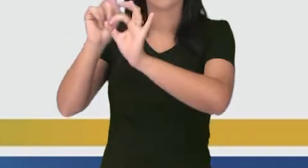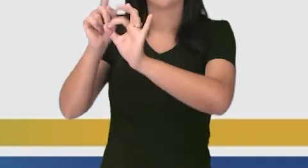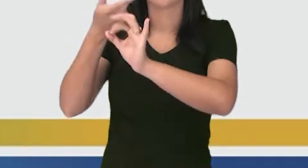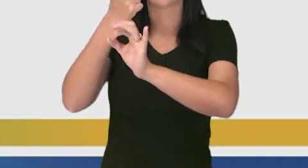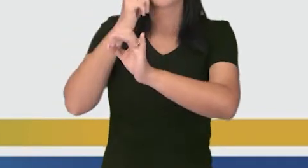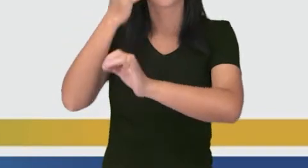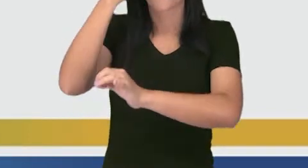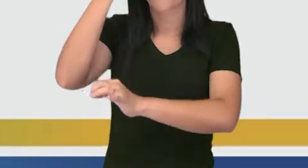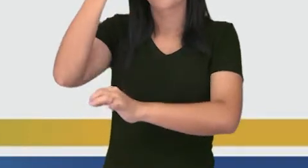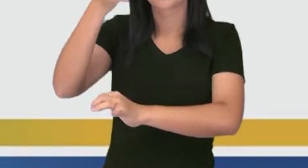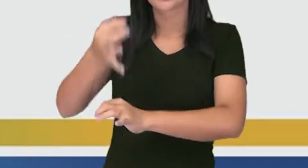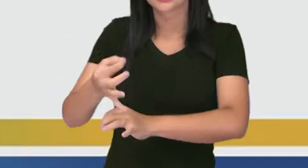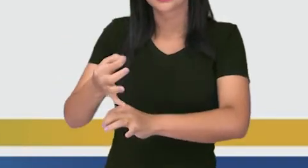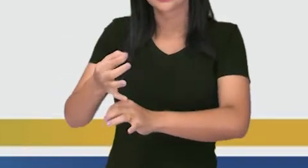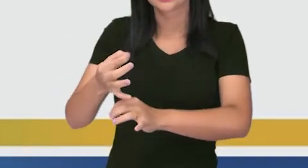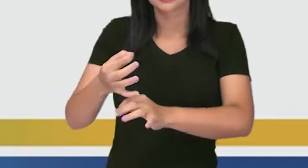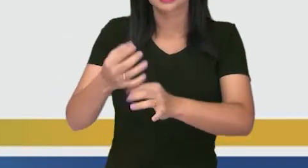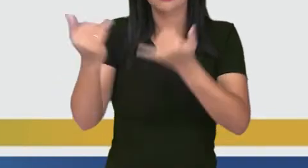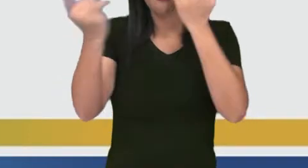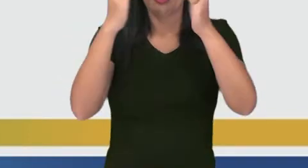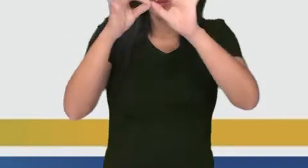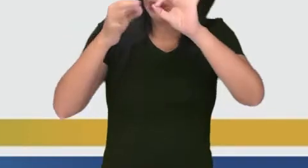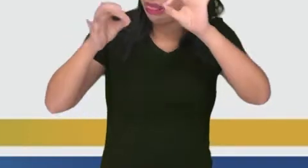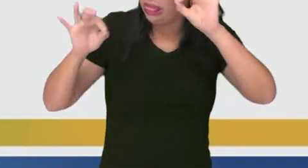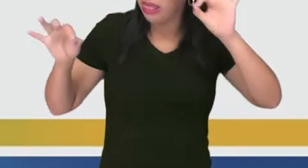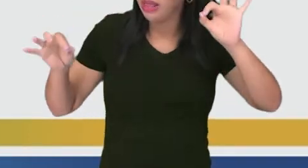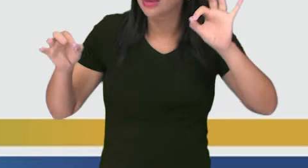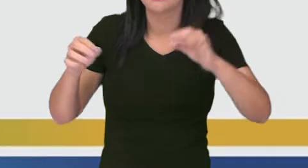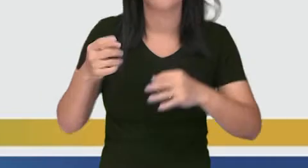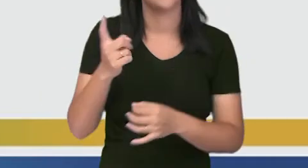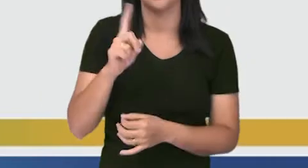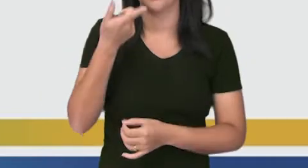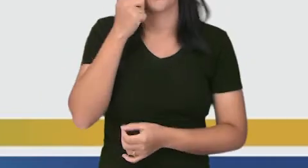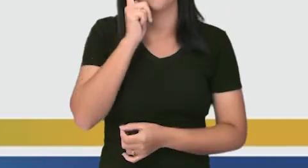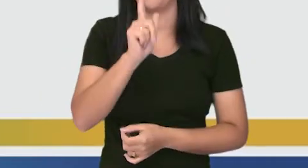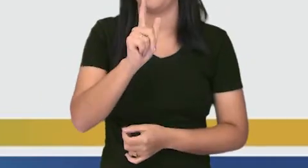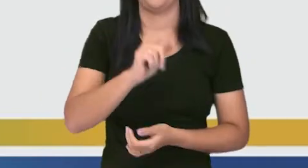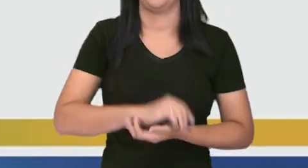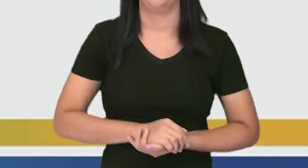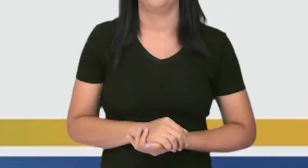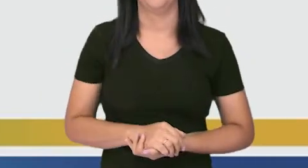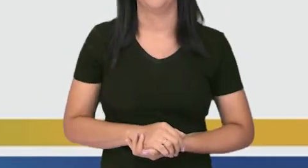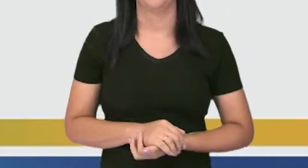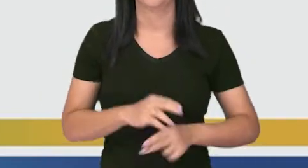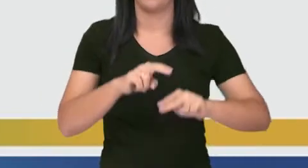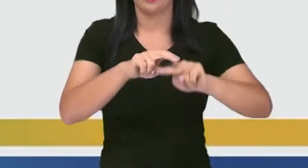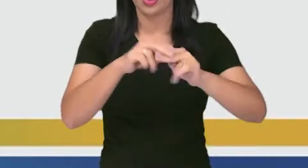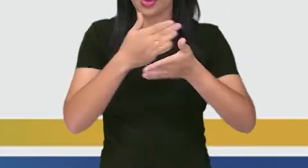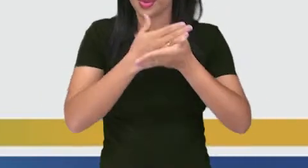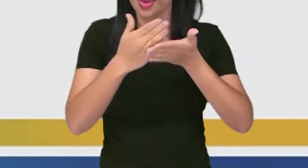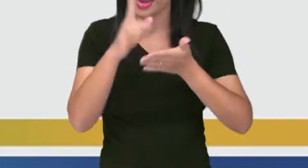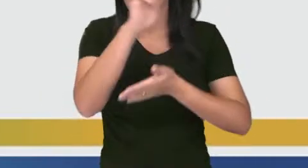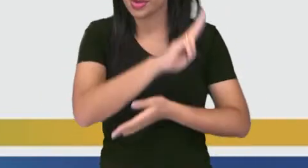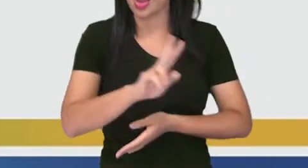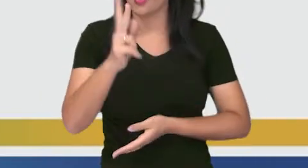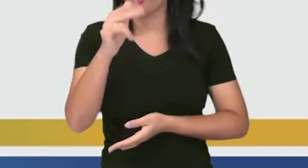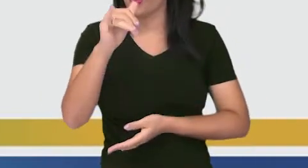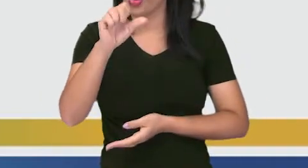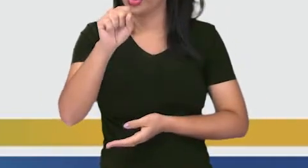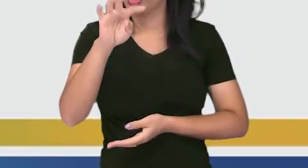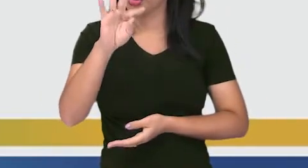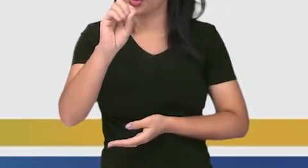um extenso conjunto de dados e é aqui que entra o histograma